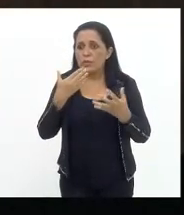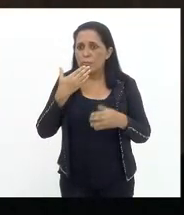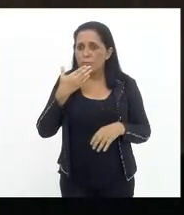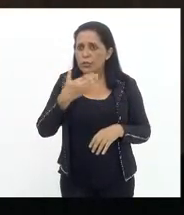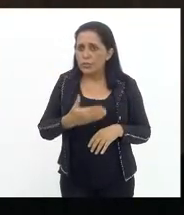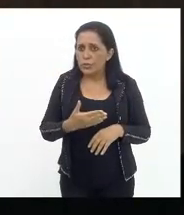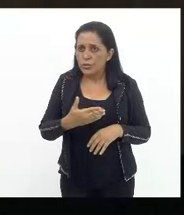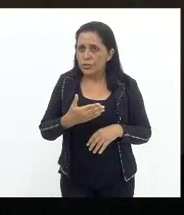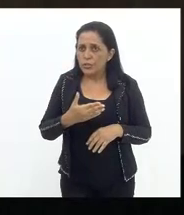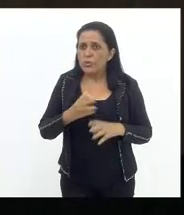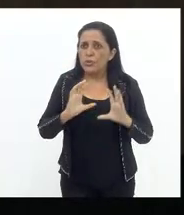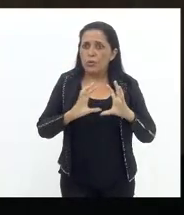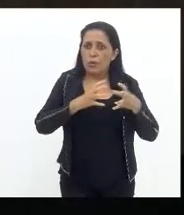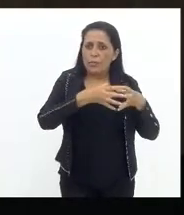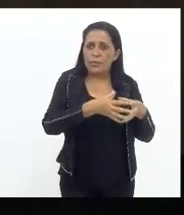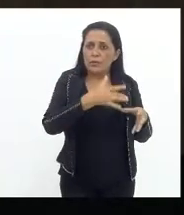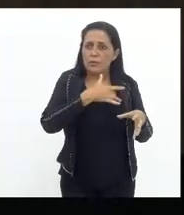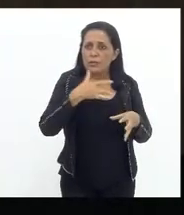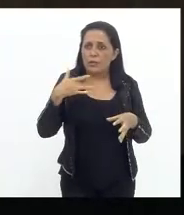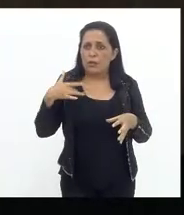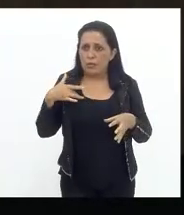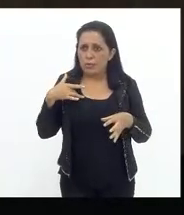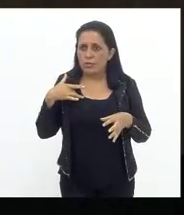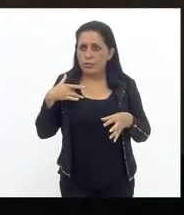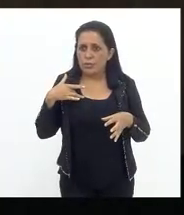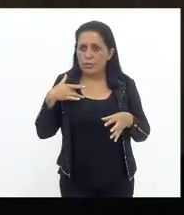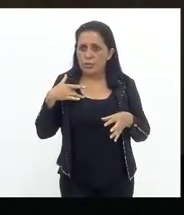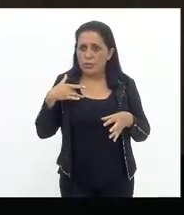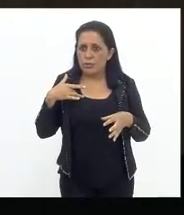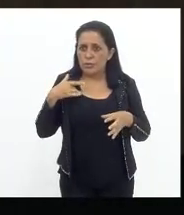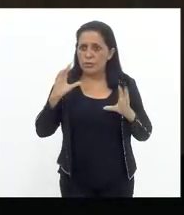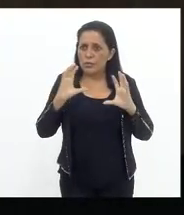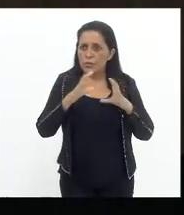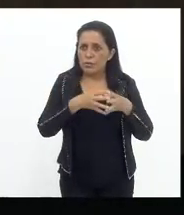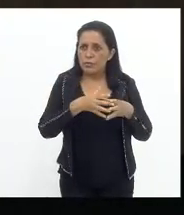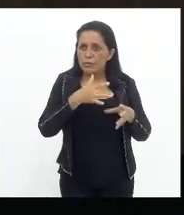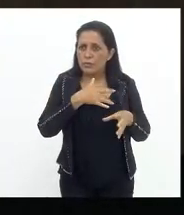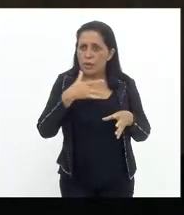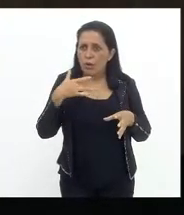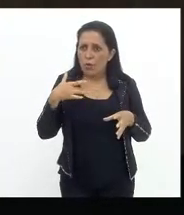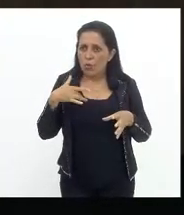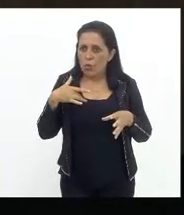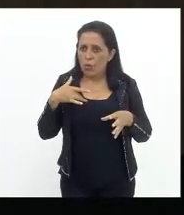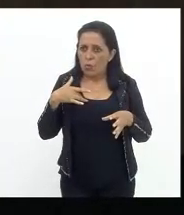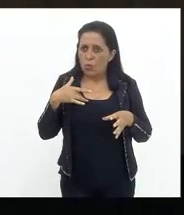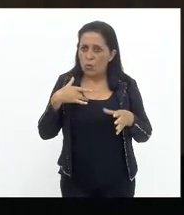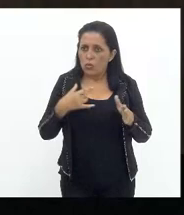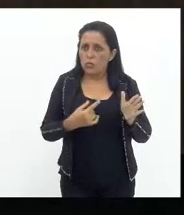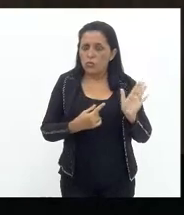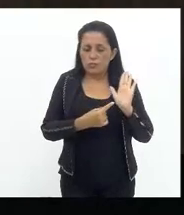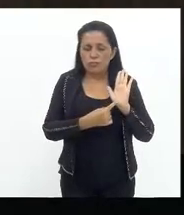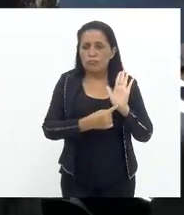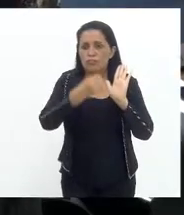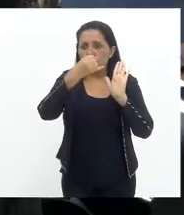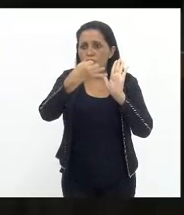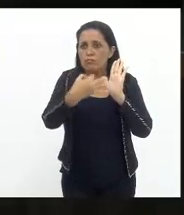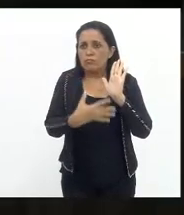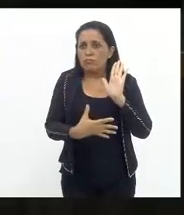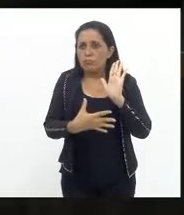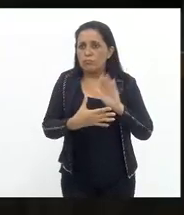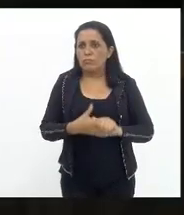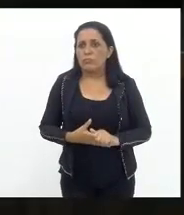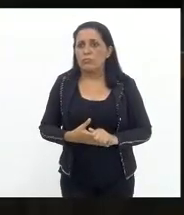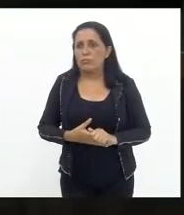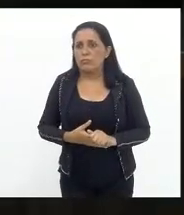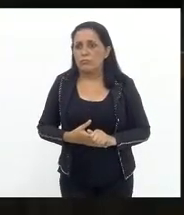para a Comissão de Saúde... Eu queria pedir que a Comissão de Saúde desse um parecer, é só isso. Presidência, defere o pedido